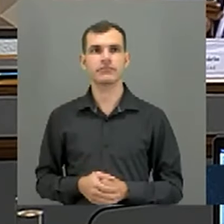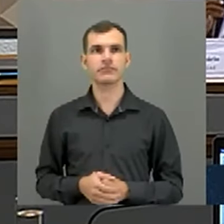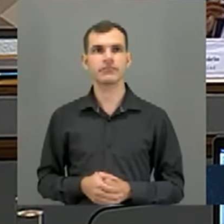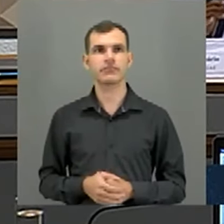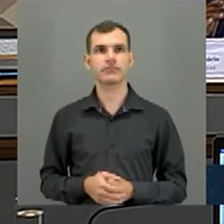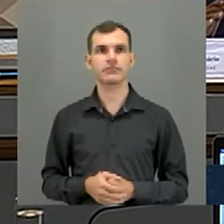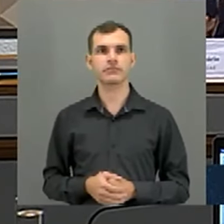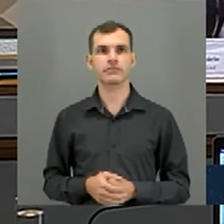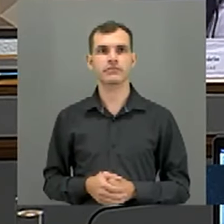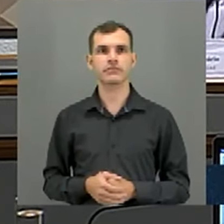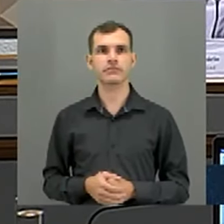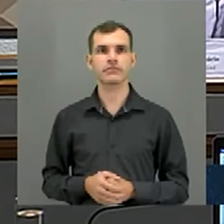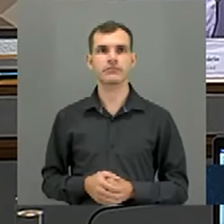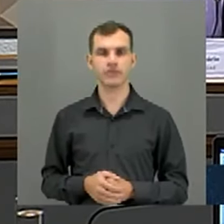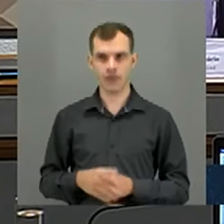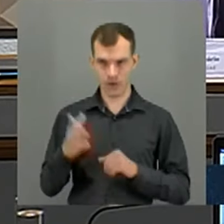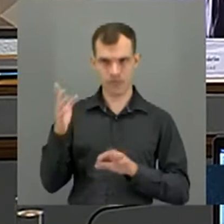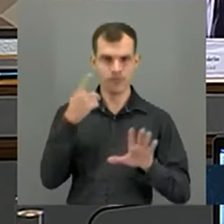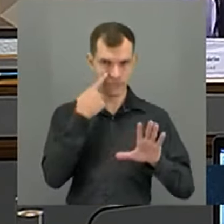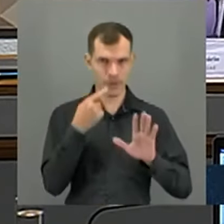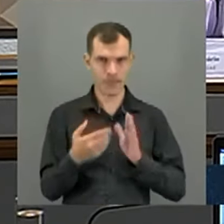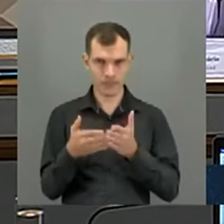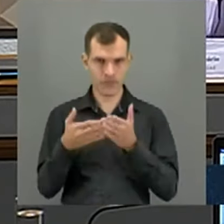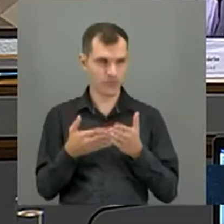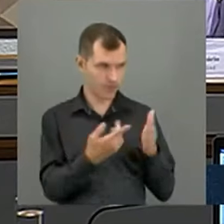Me falasse... Mostra aí, por favor.